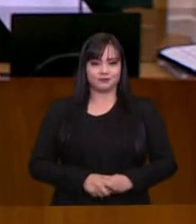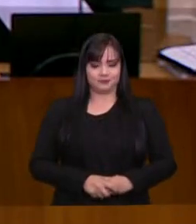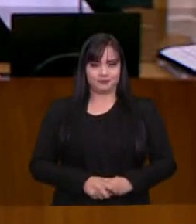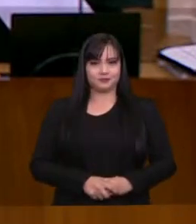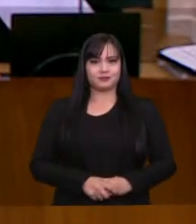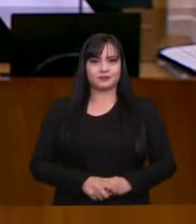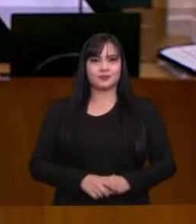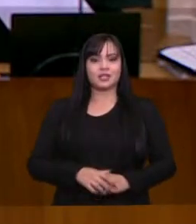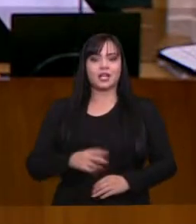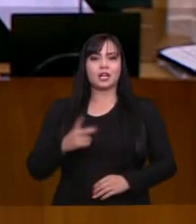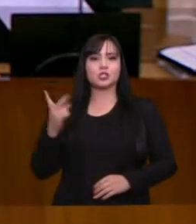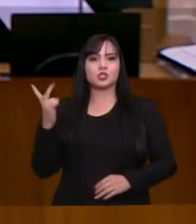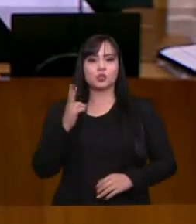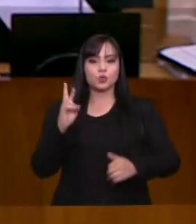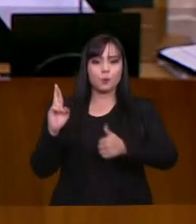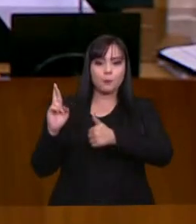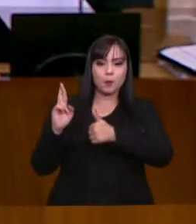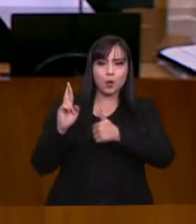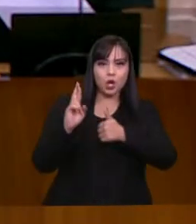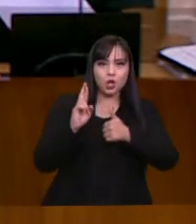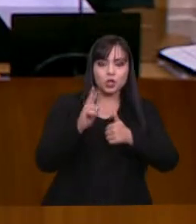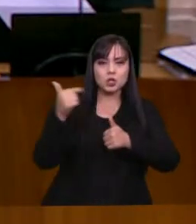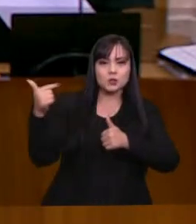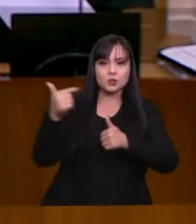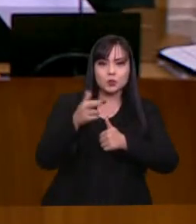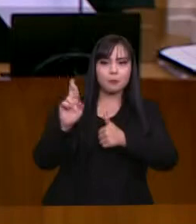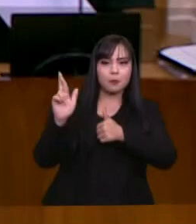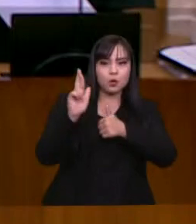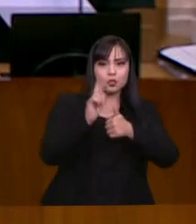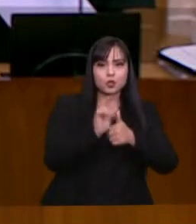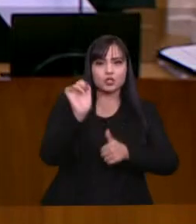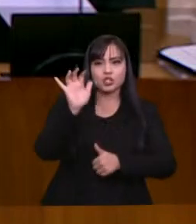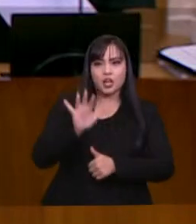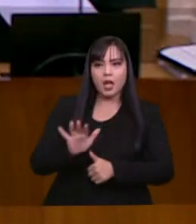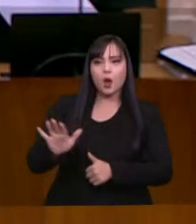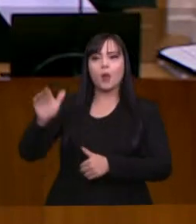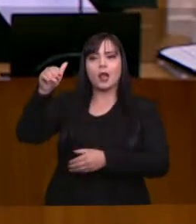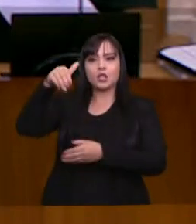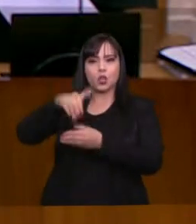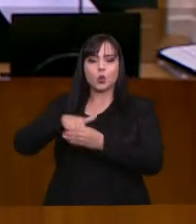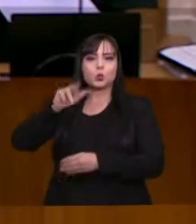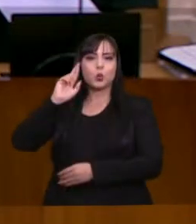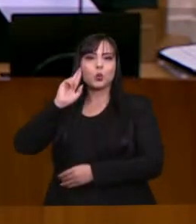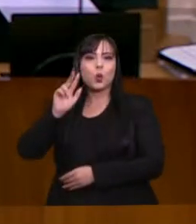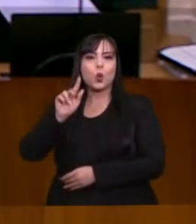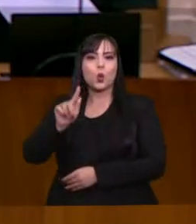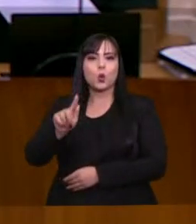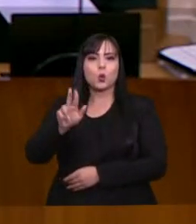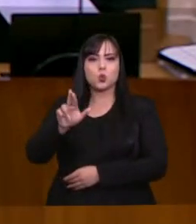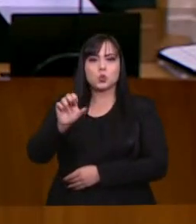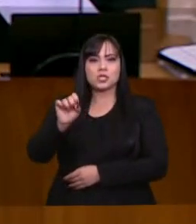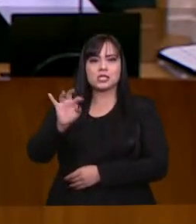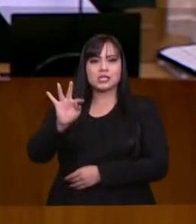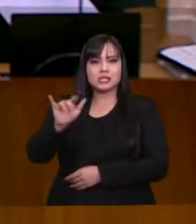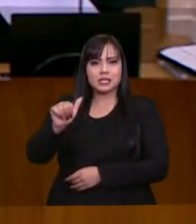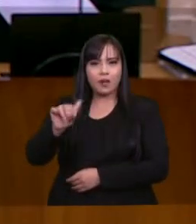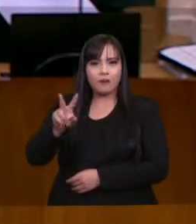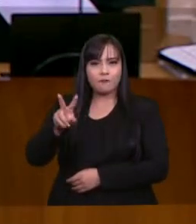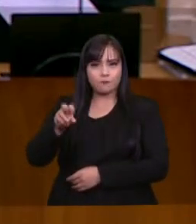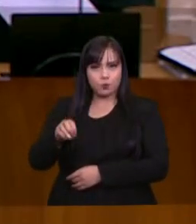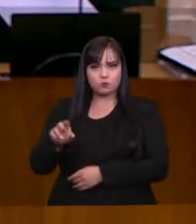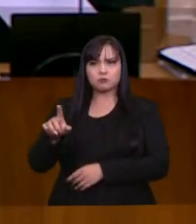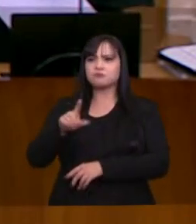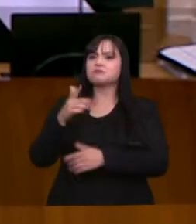se o procurador-geral da república na verdade vice procurador-geral eleitoral Doutor Gustavo Boni Branco a senhora senhor dos